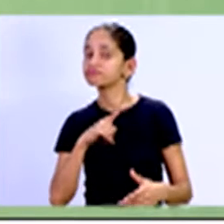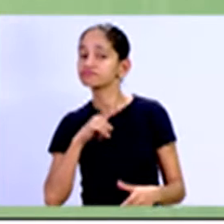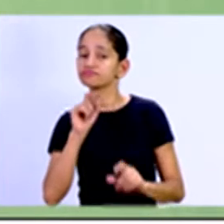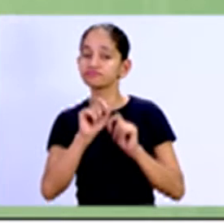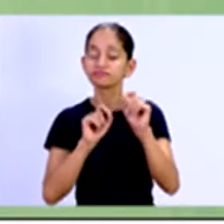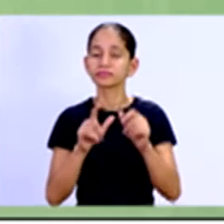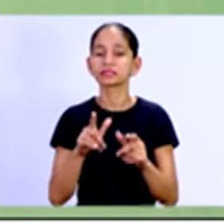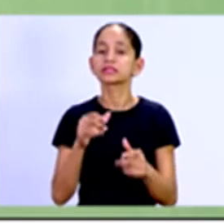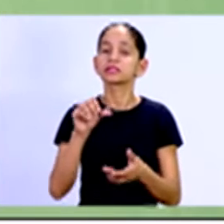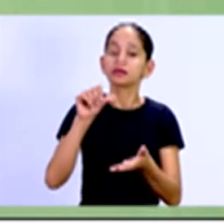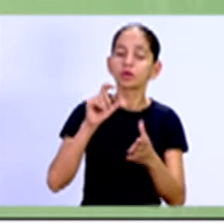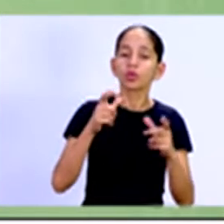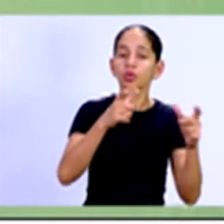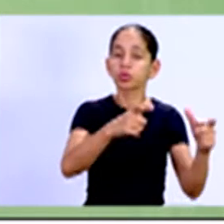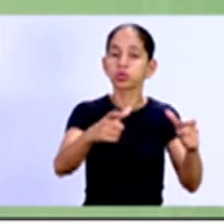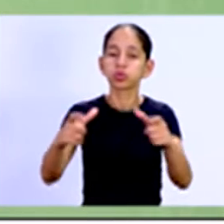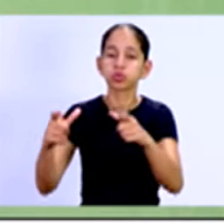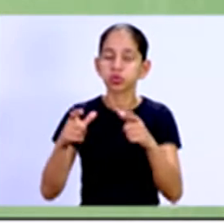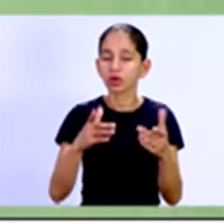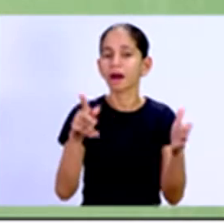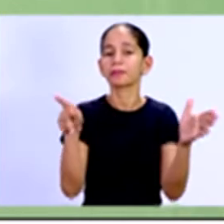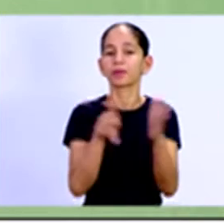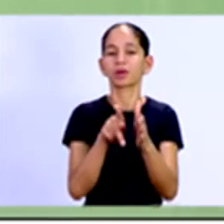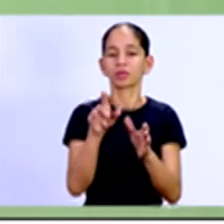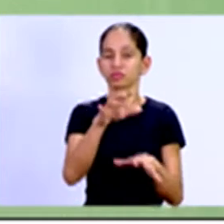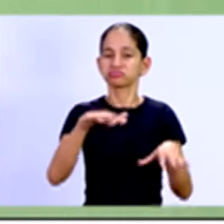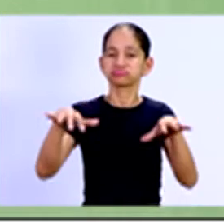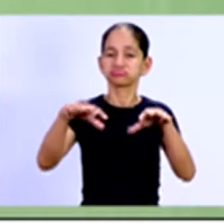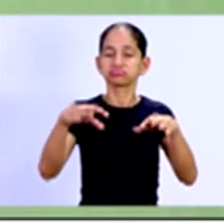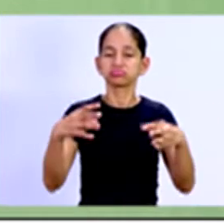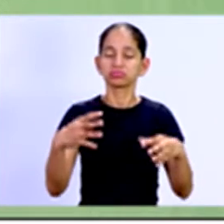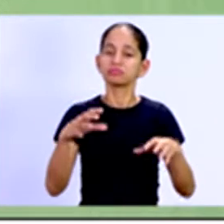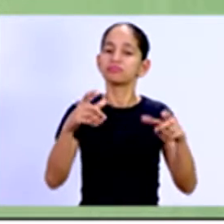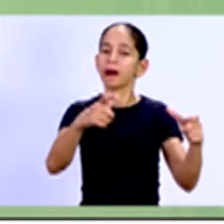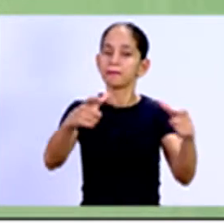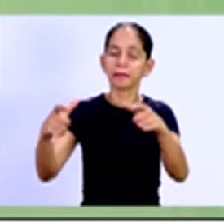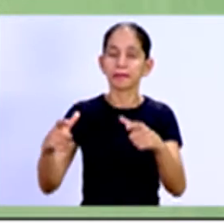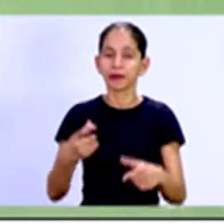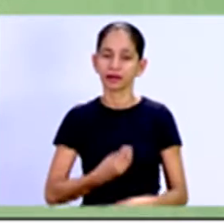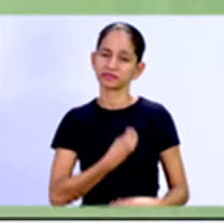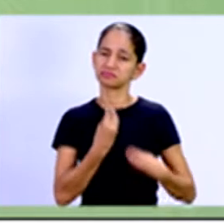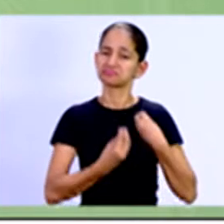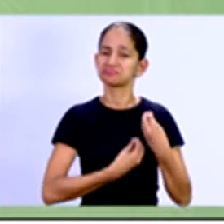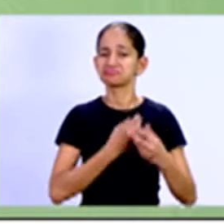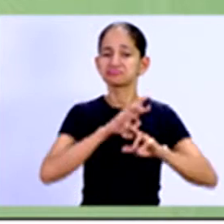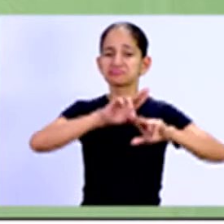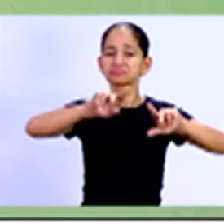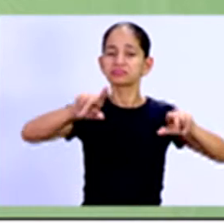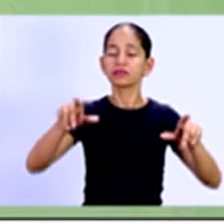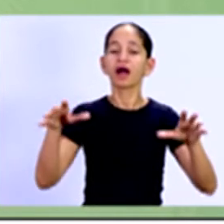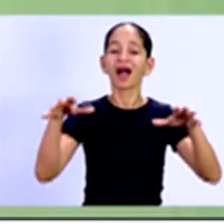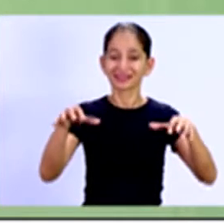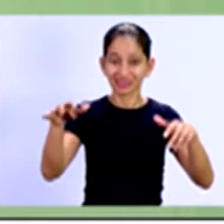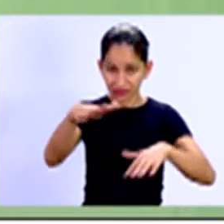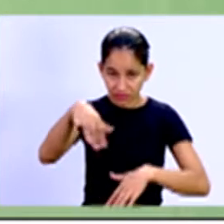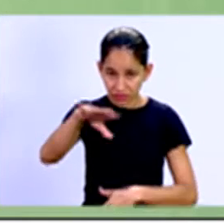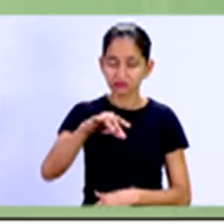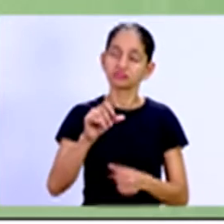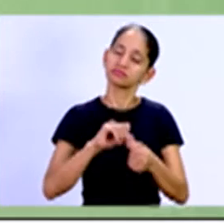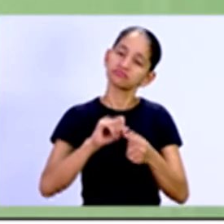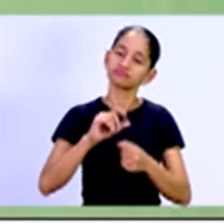e não o próprio indivíduo a partir do dever, como em Kant, né? Para Hegel, a vida